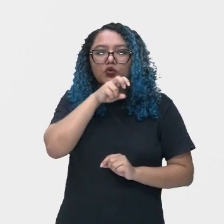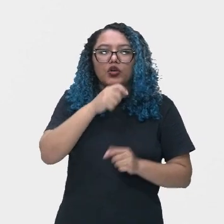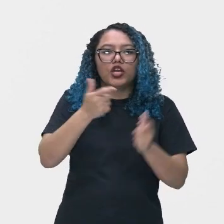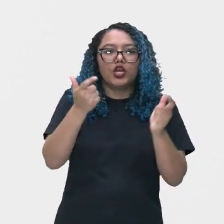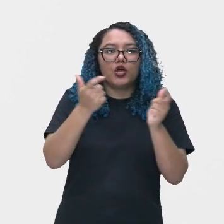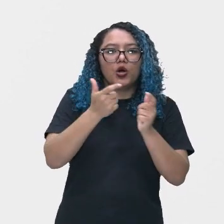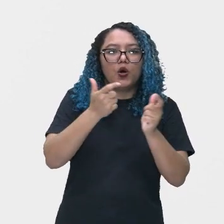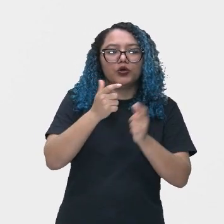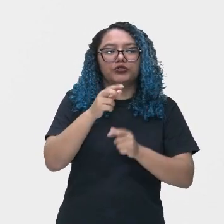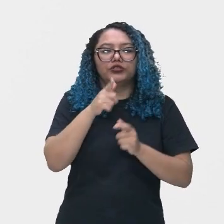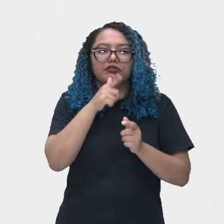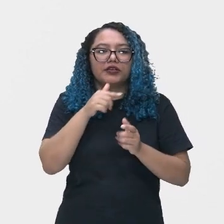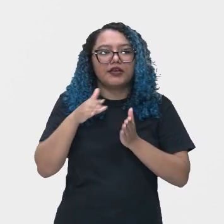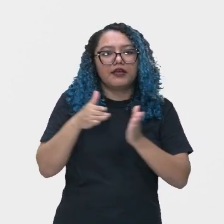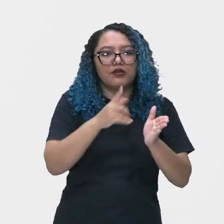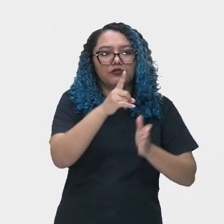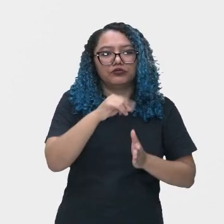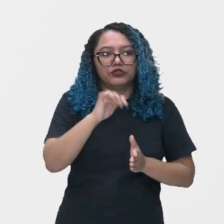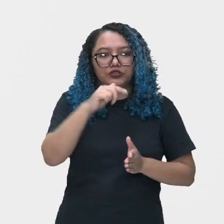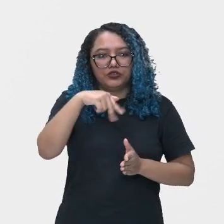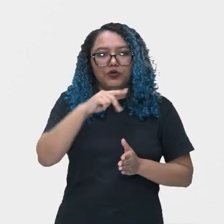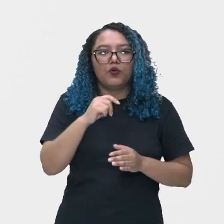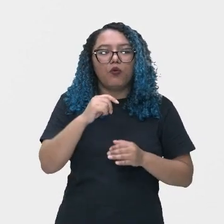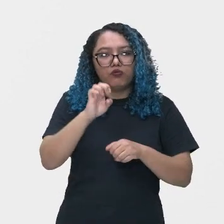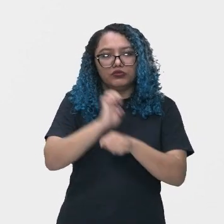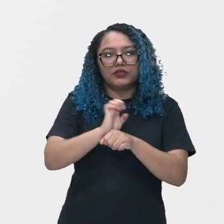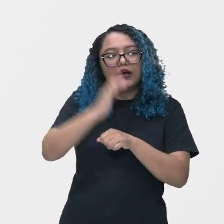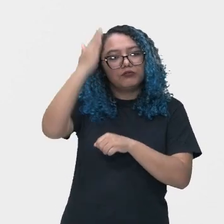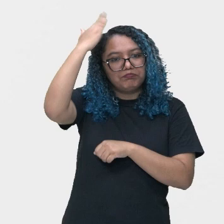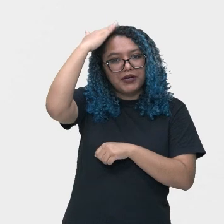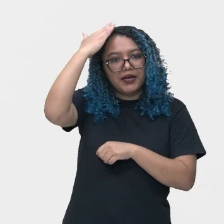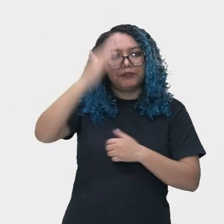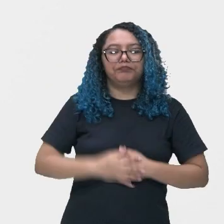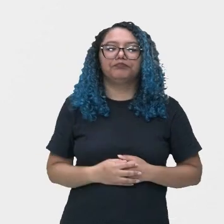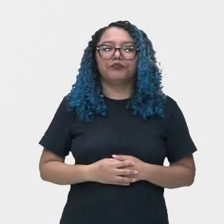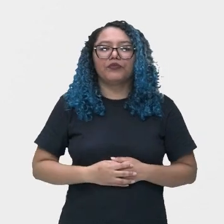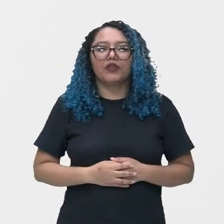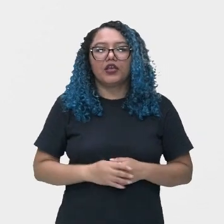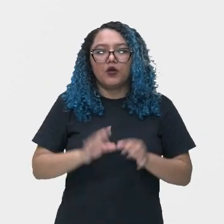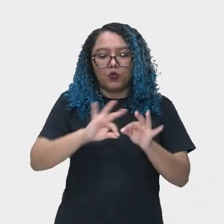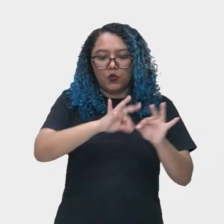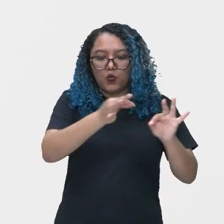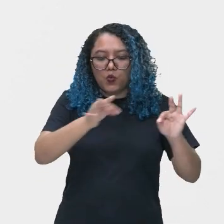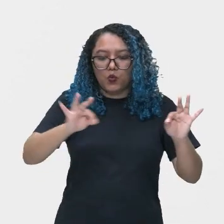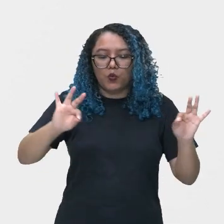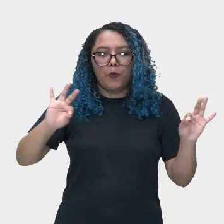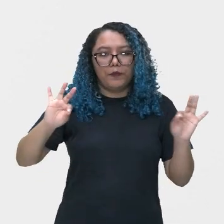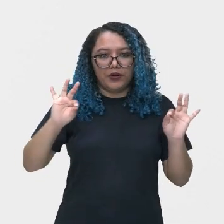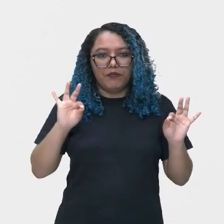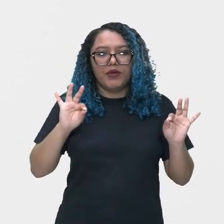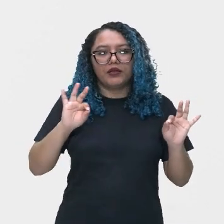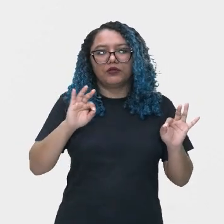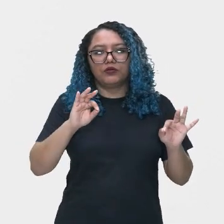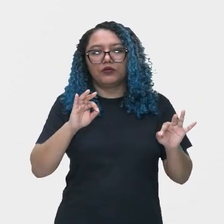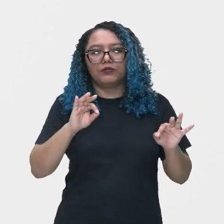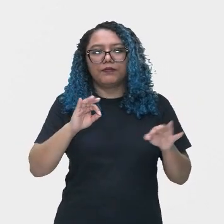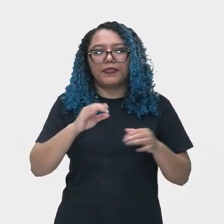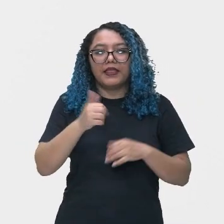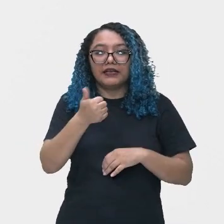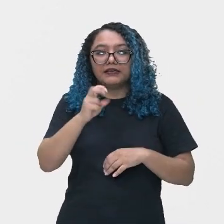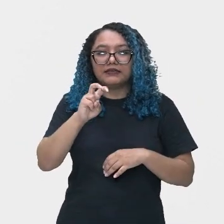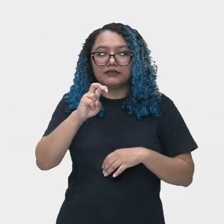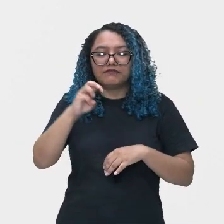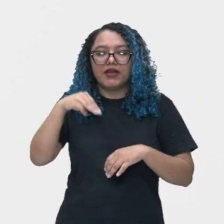pertinho da gente. E o comprimento do animal chega a mais de 15 metros. As informações, porém, são